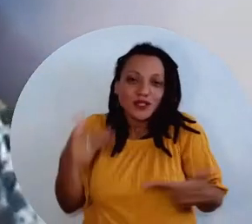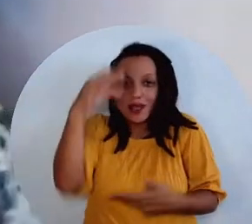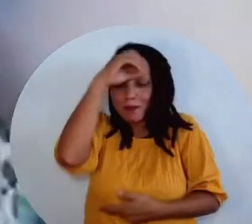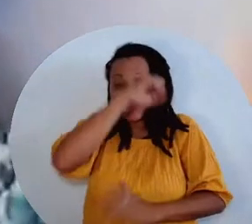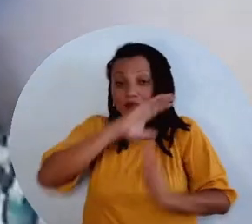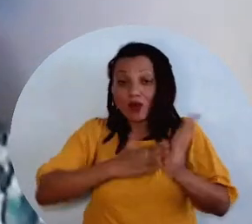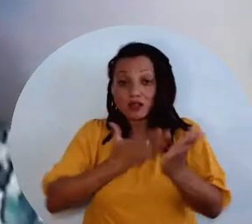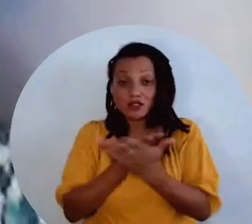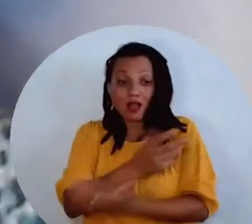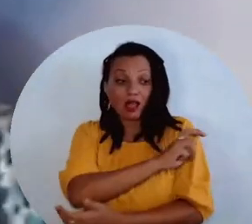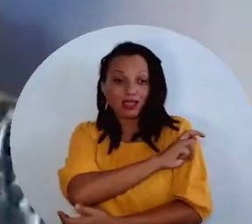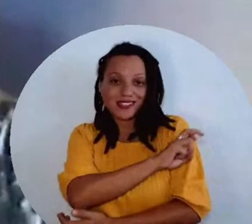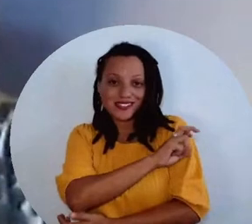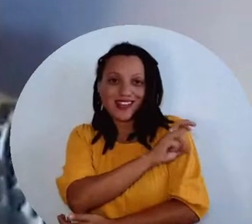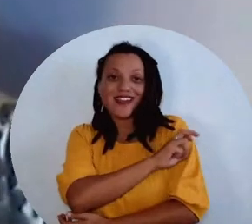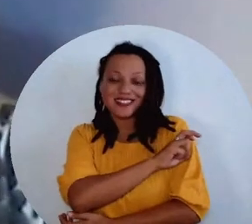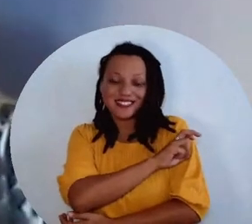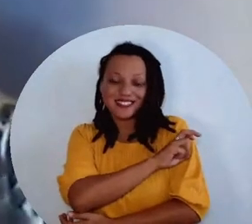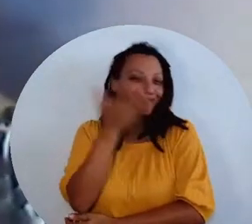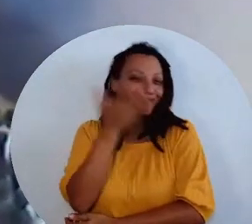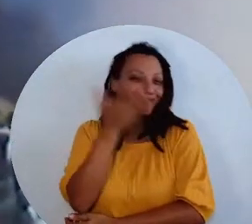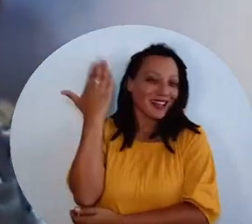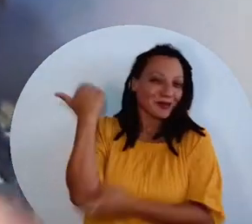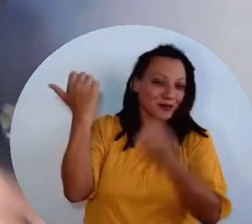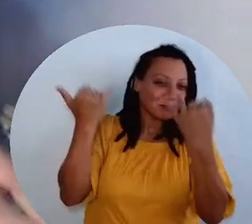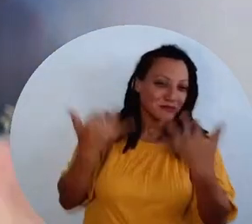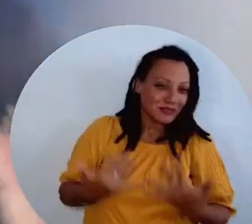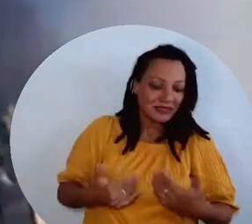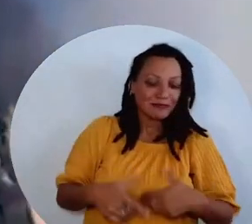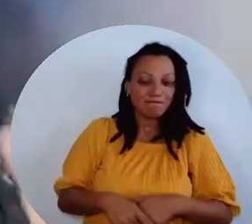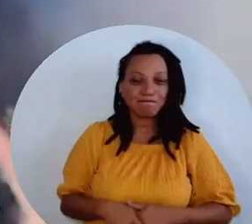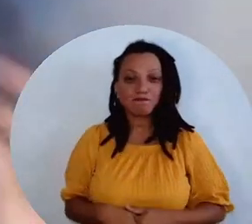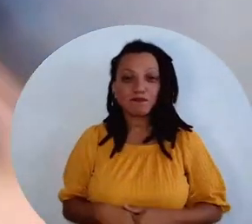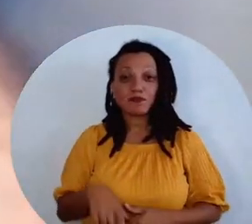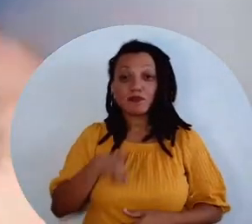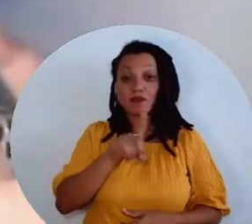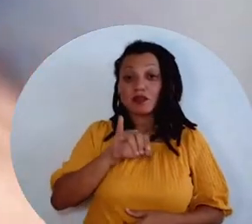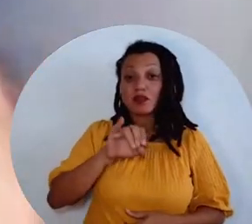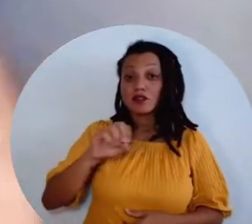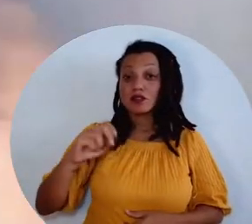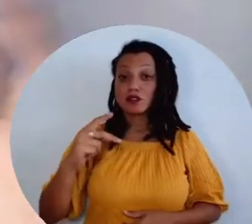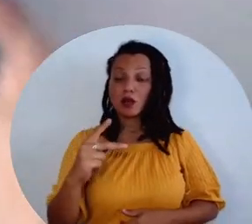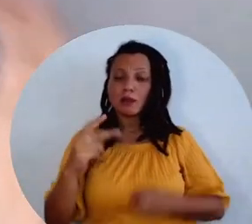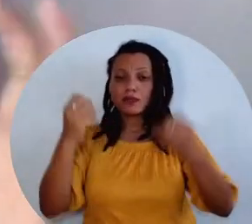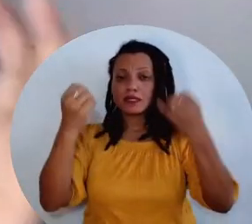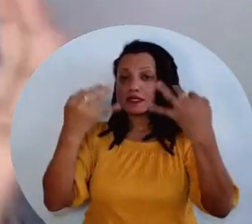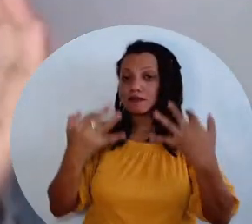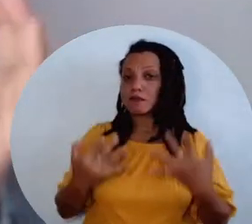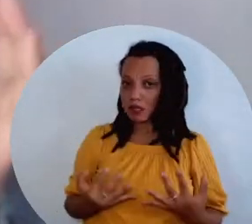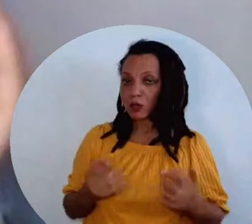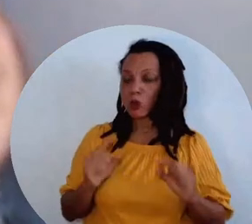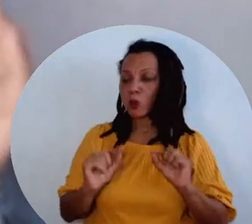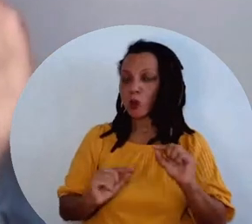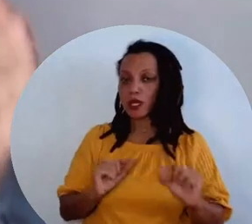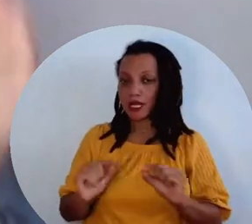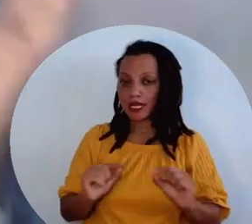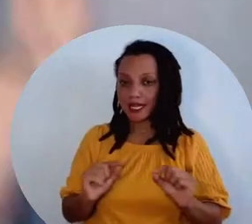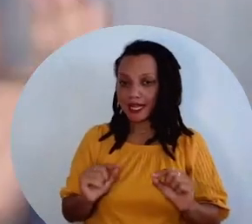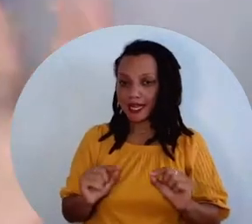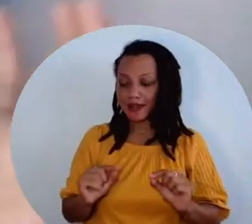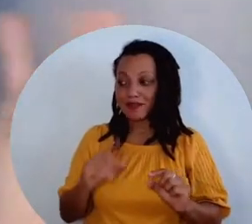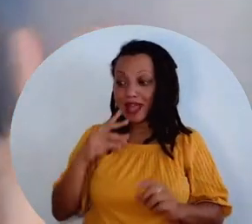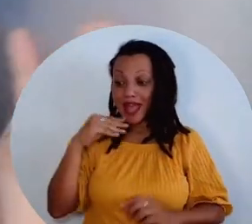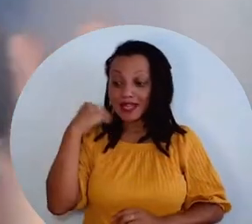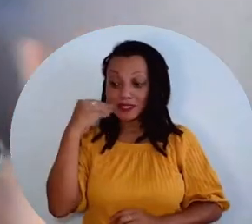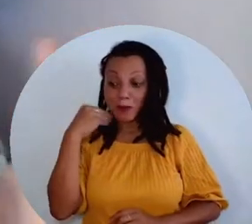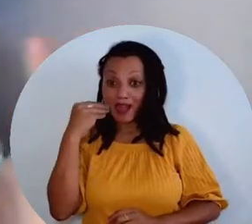aprendeu na quinta série da escola, né? Então, o Diop vai apontar que o fato deles,